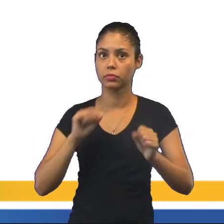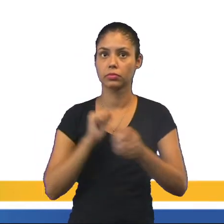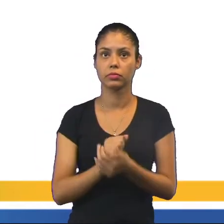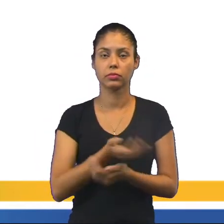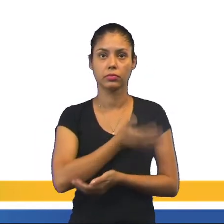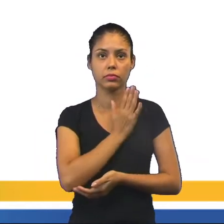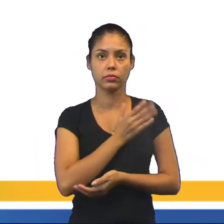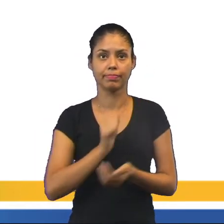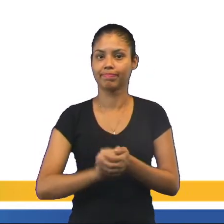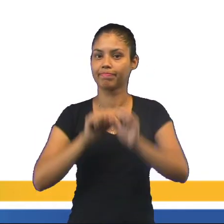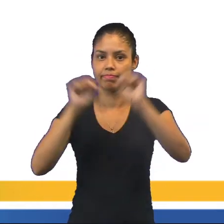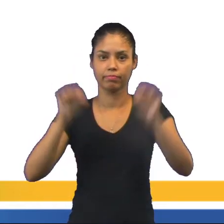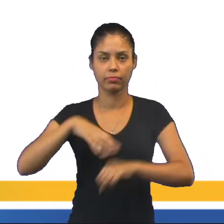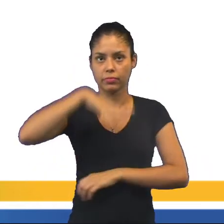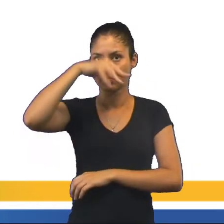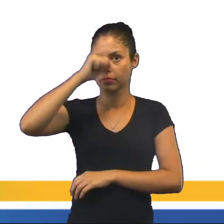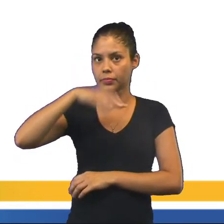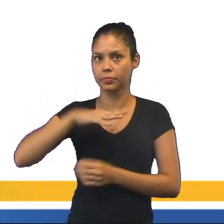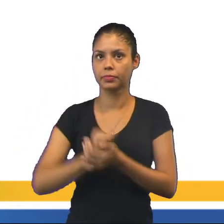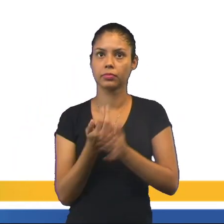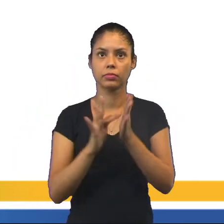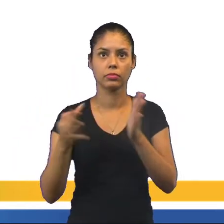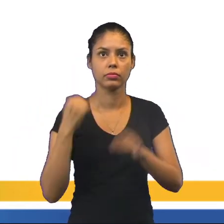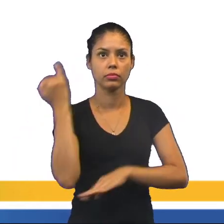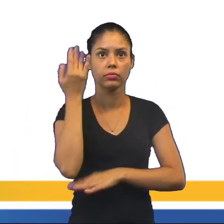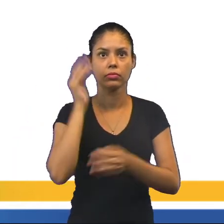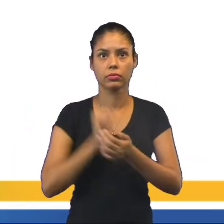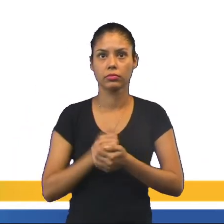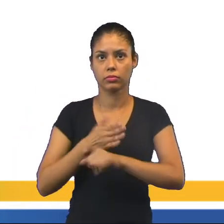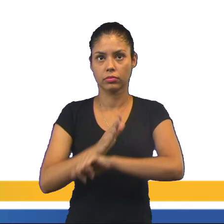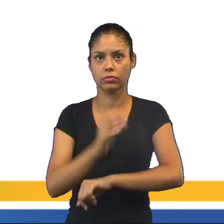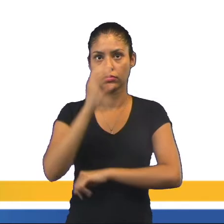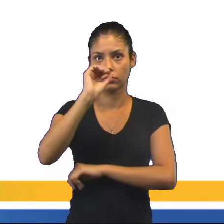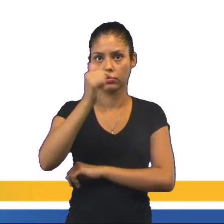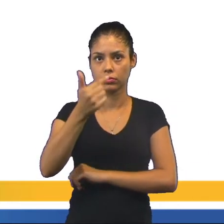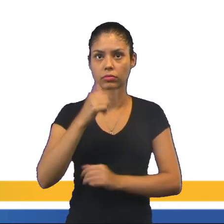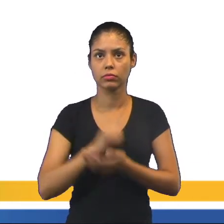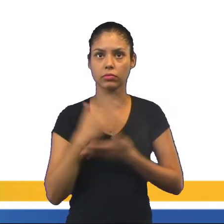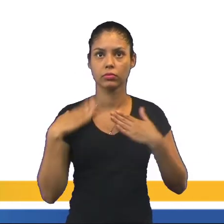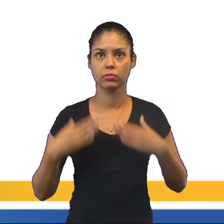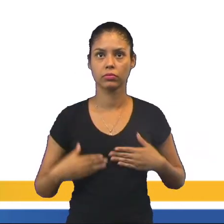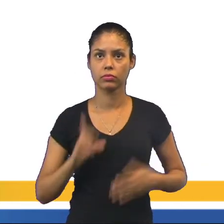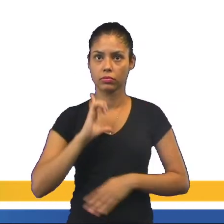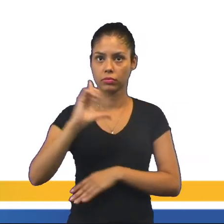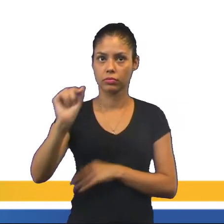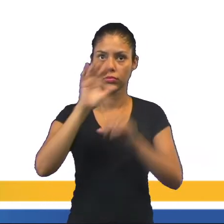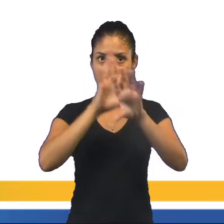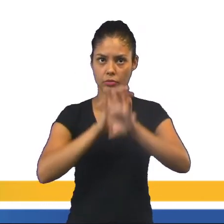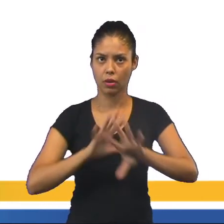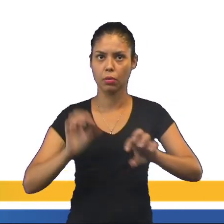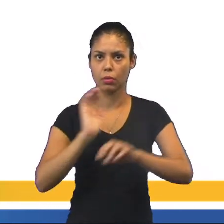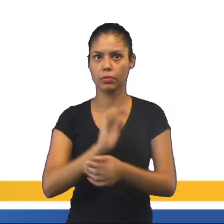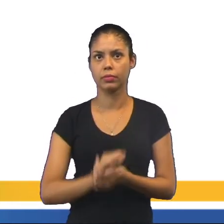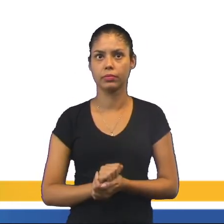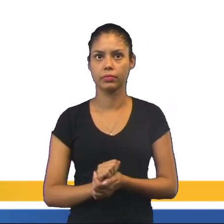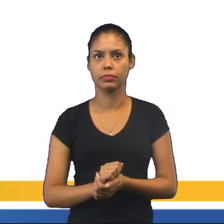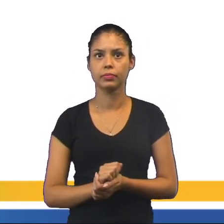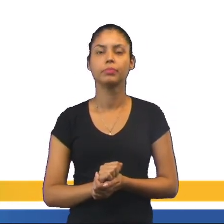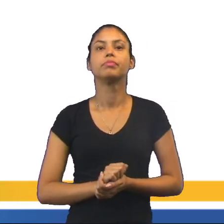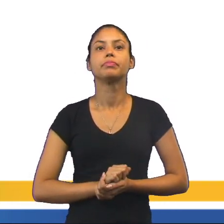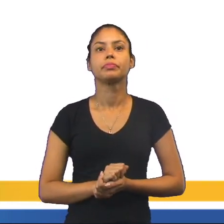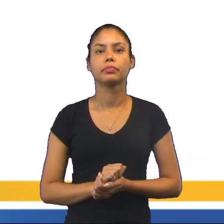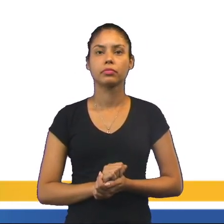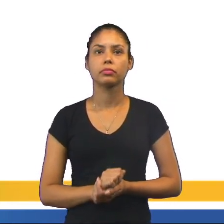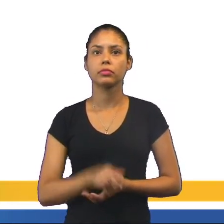o sistema respiratório possui como função principal permitir a entrada de oxigênio no nosso corpo e a saída de gás